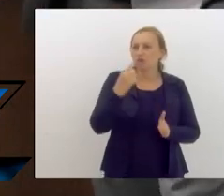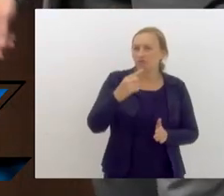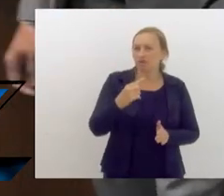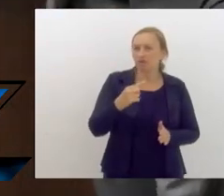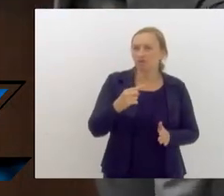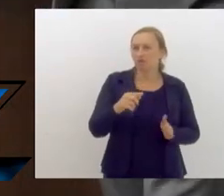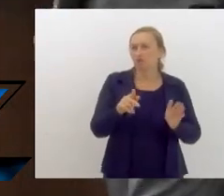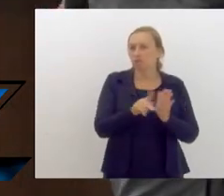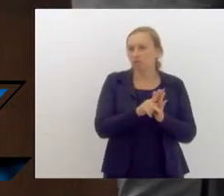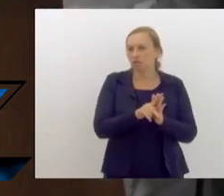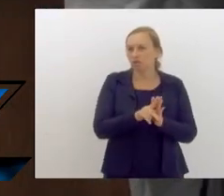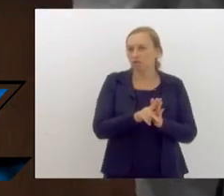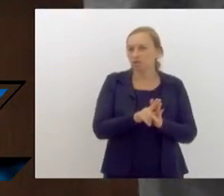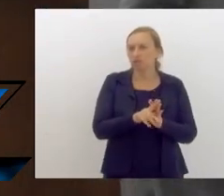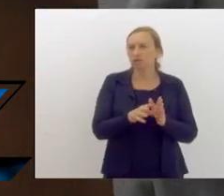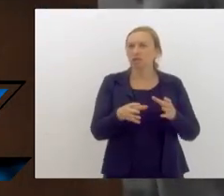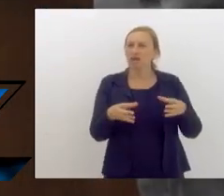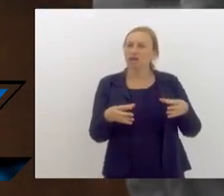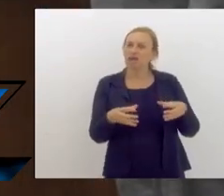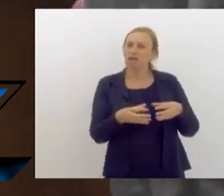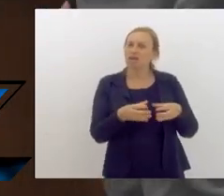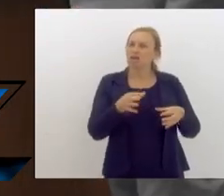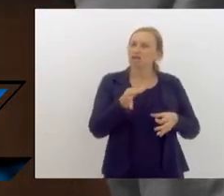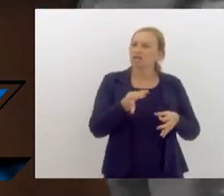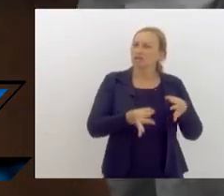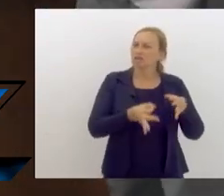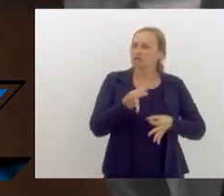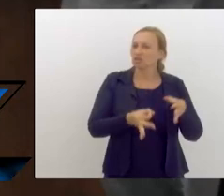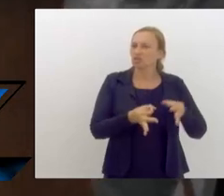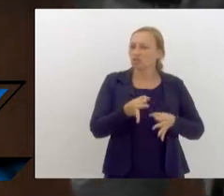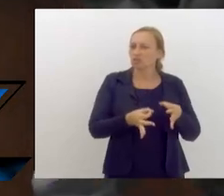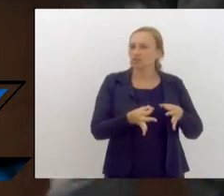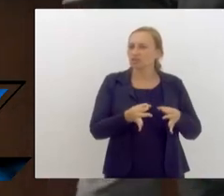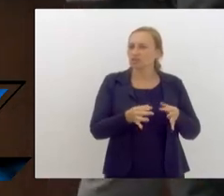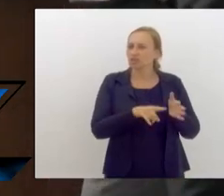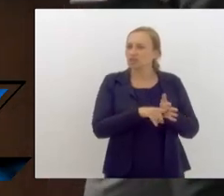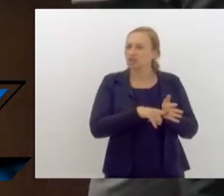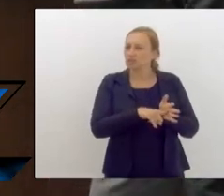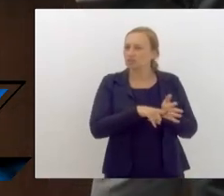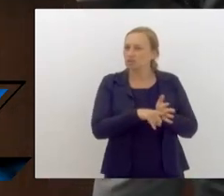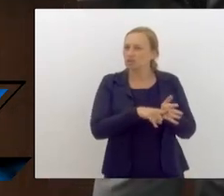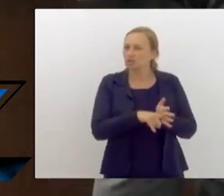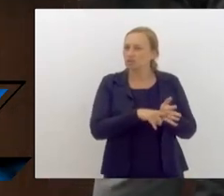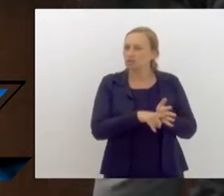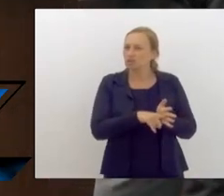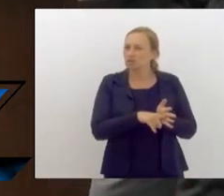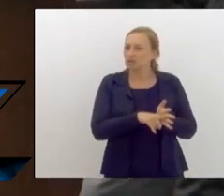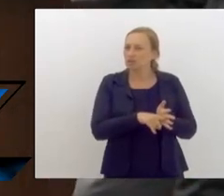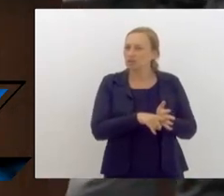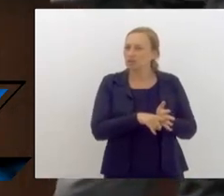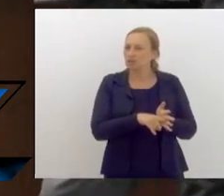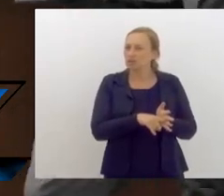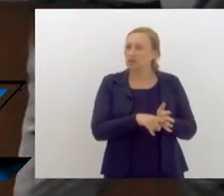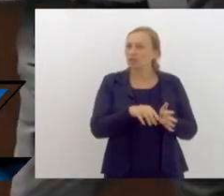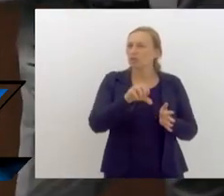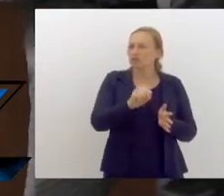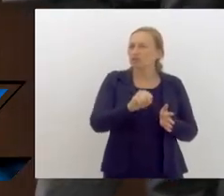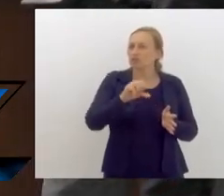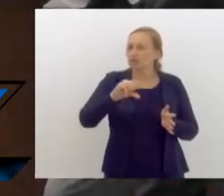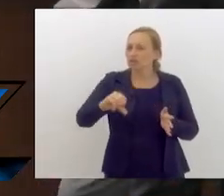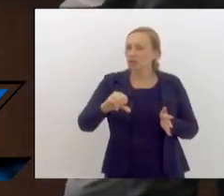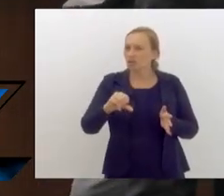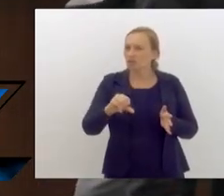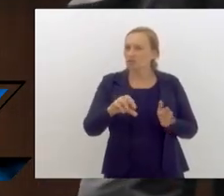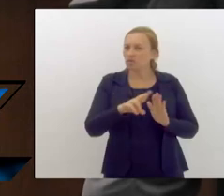accj tá discutir forma e aspectos jurídicos mas não adentra no mérito o 89 do